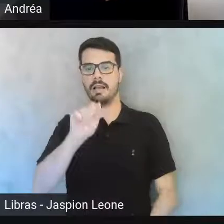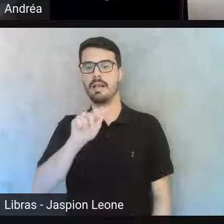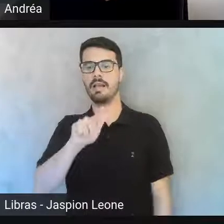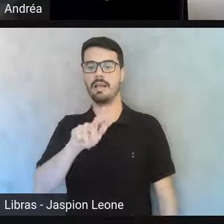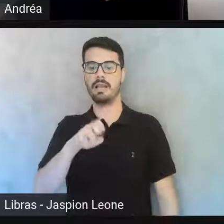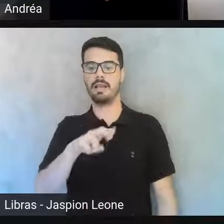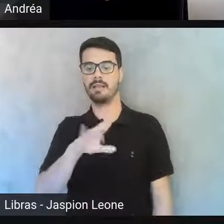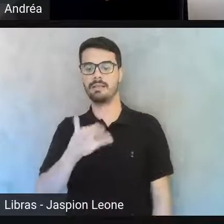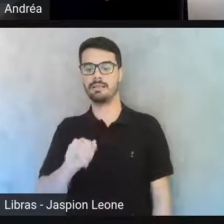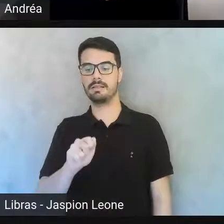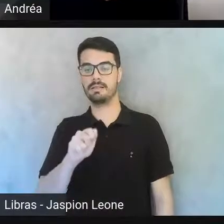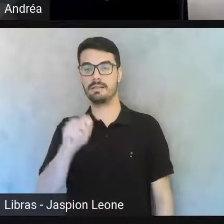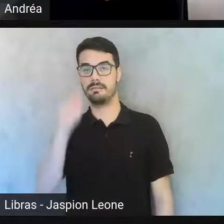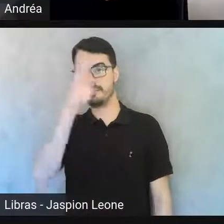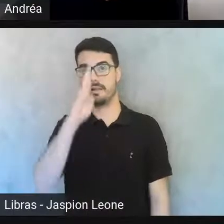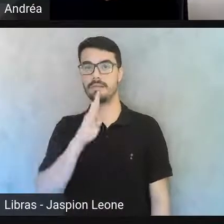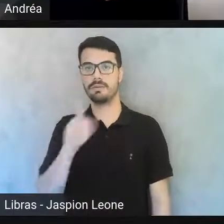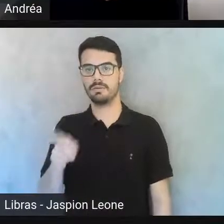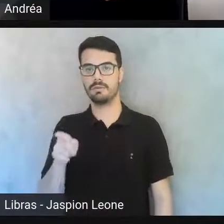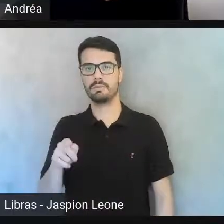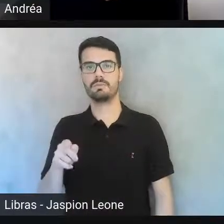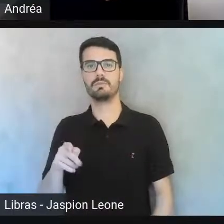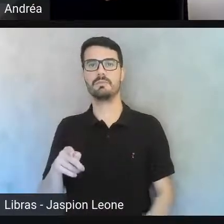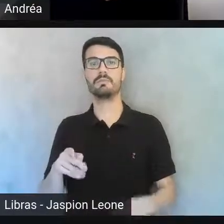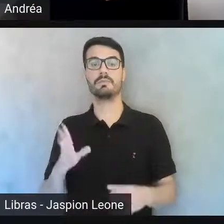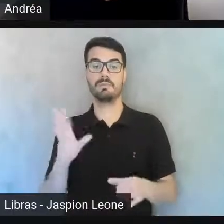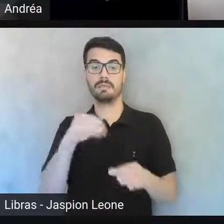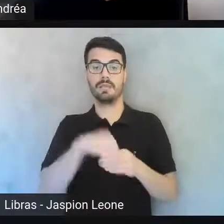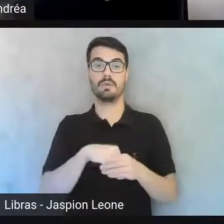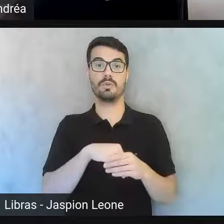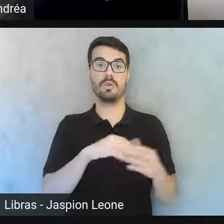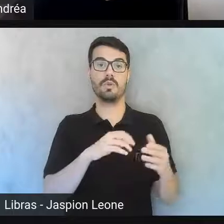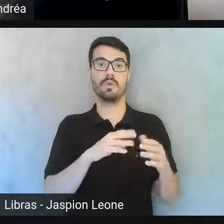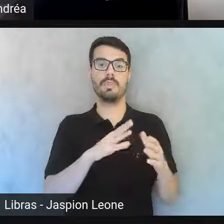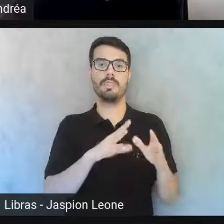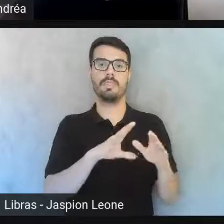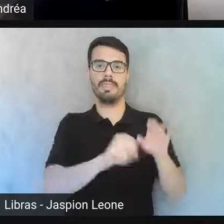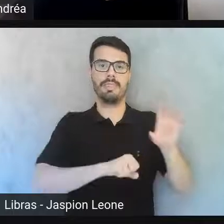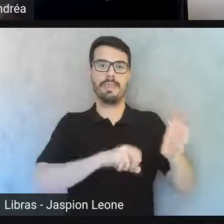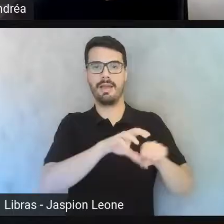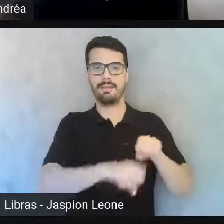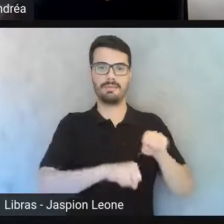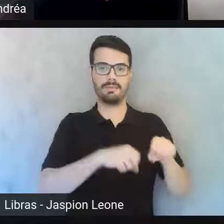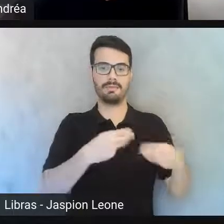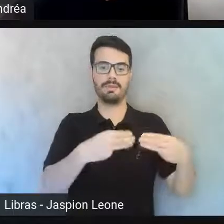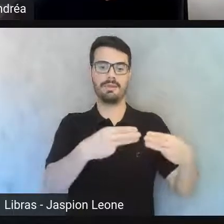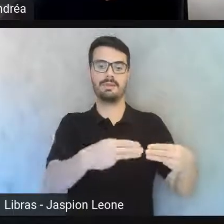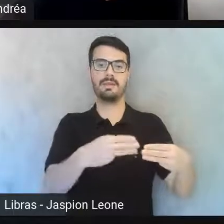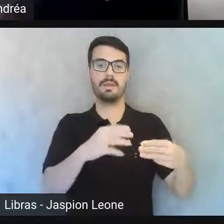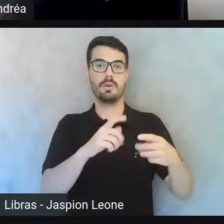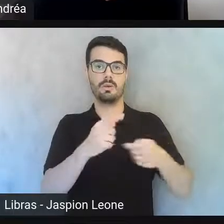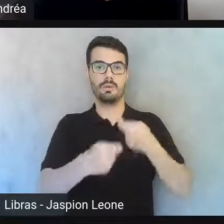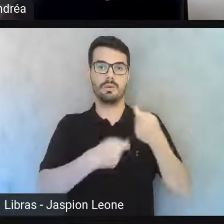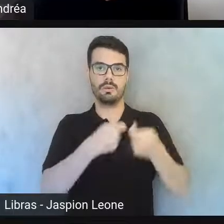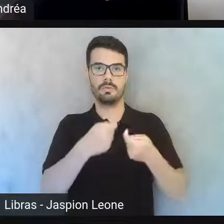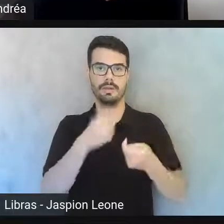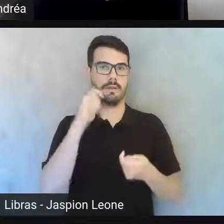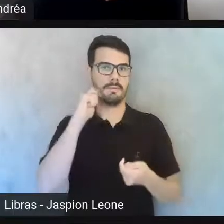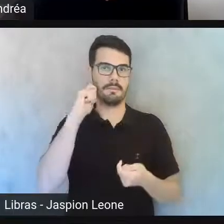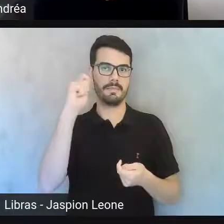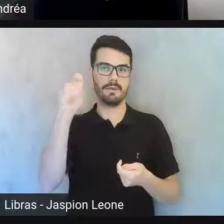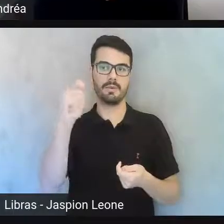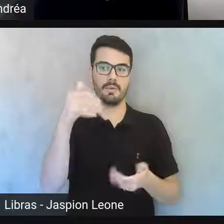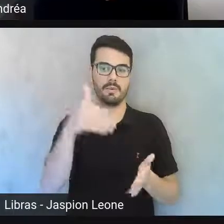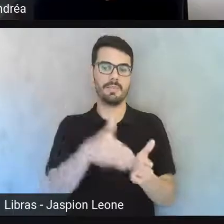com dados informados pelo Ministério da Economia, que entre abril e agosto, com o